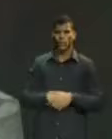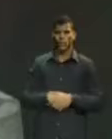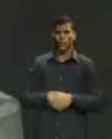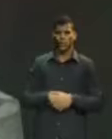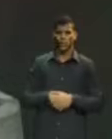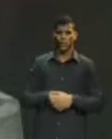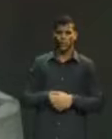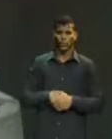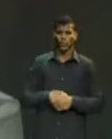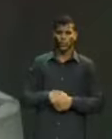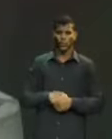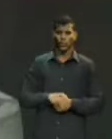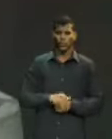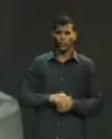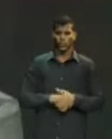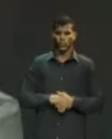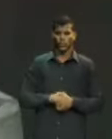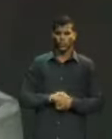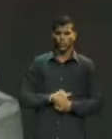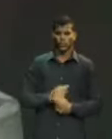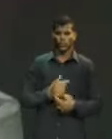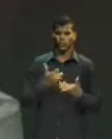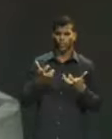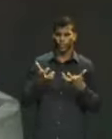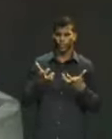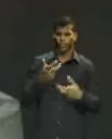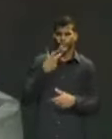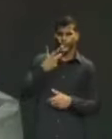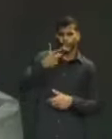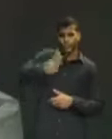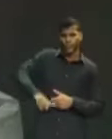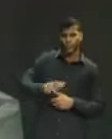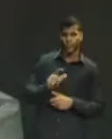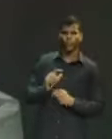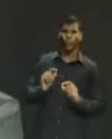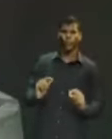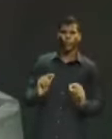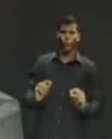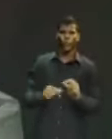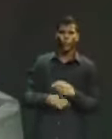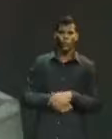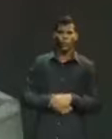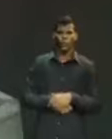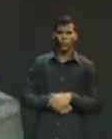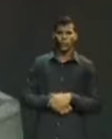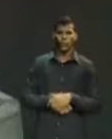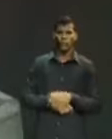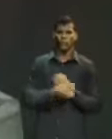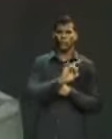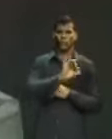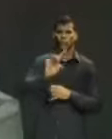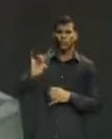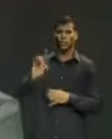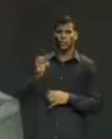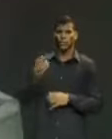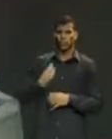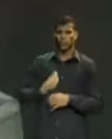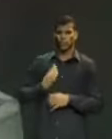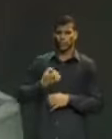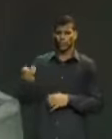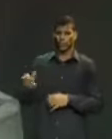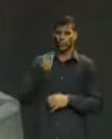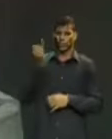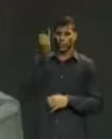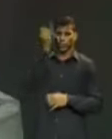reafirmar, mais uma vez, a nossa consigna. Cada vida importa. É